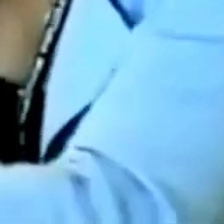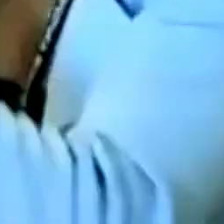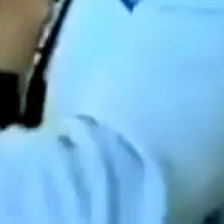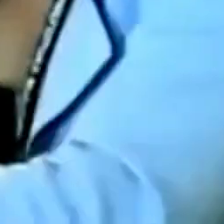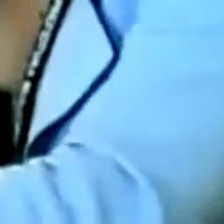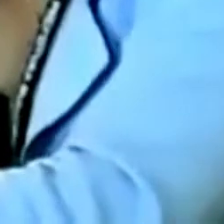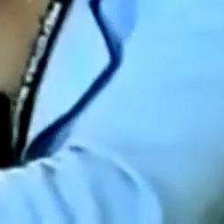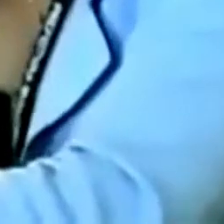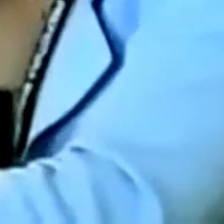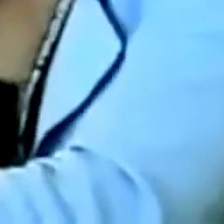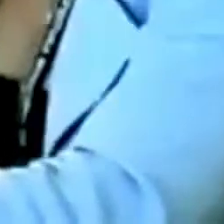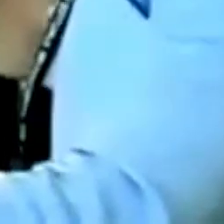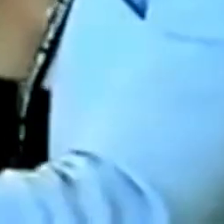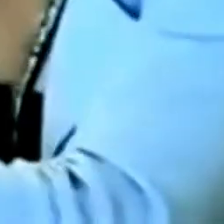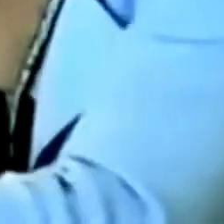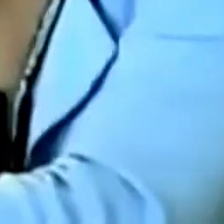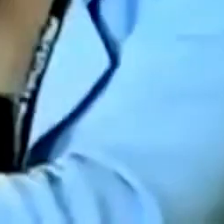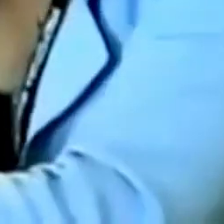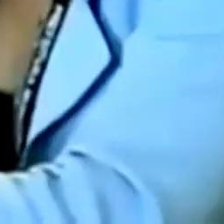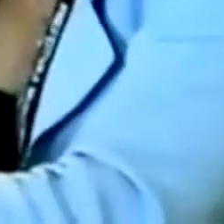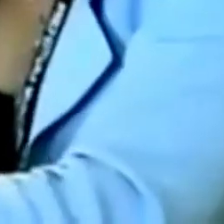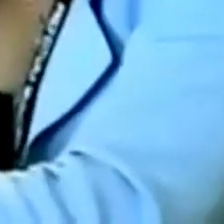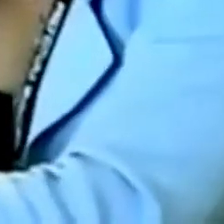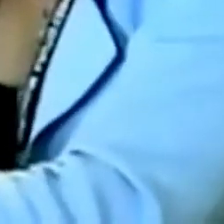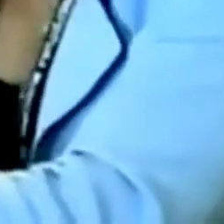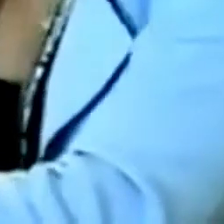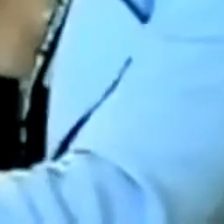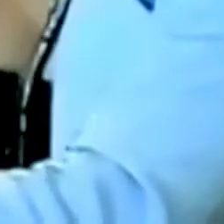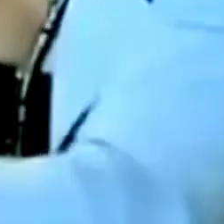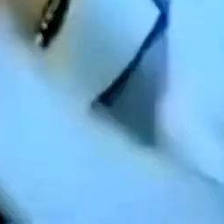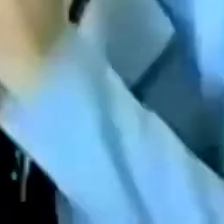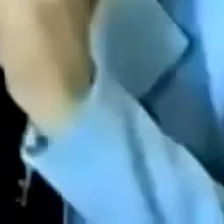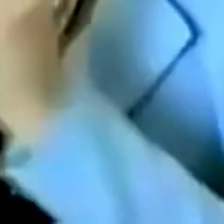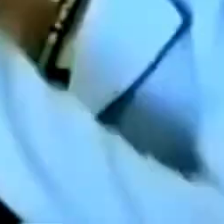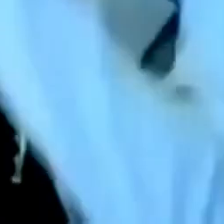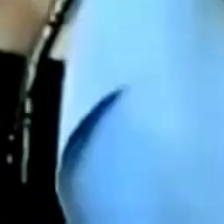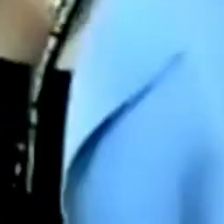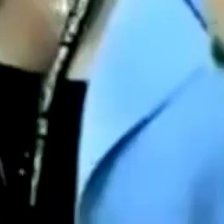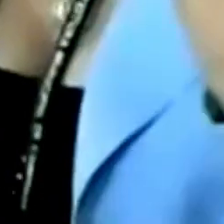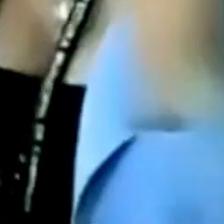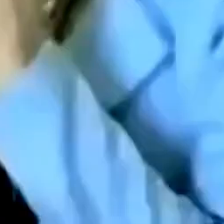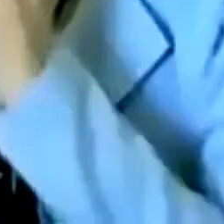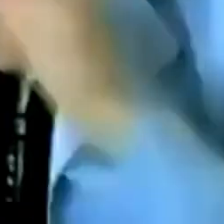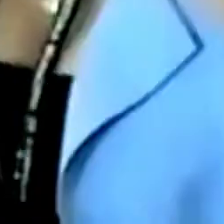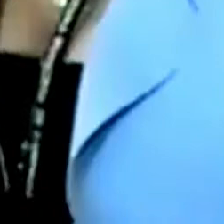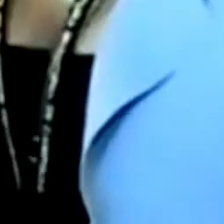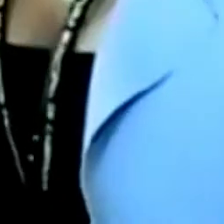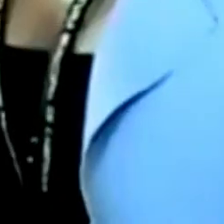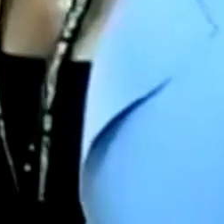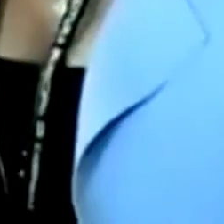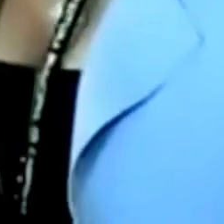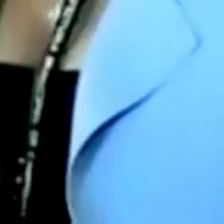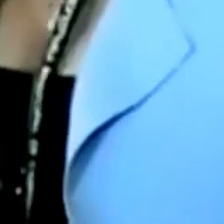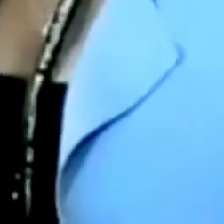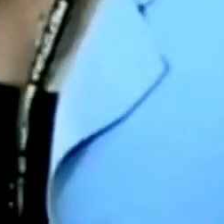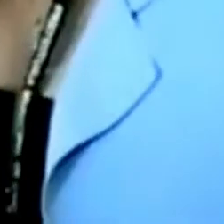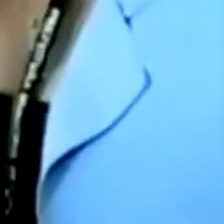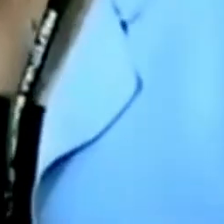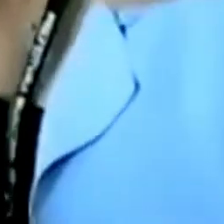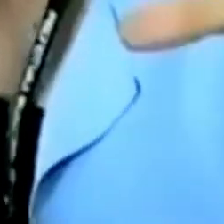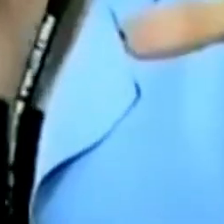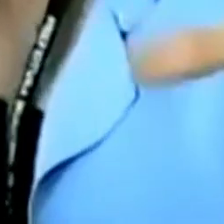não houve nenhuma retenção e nenhum voto contrário ao final da apresentação nós